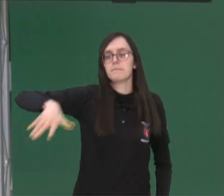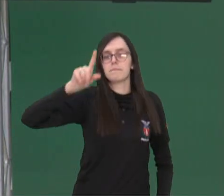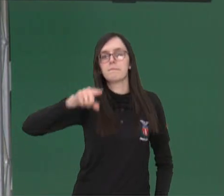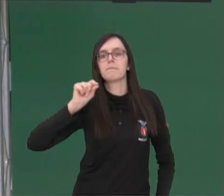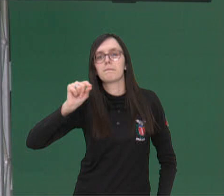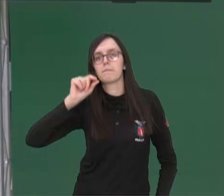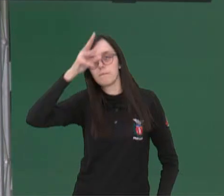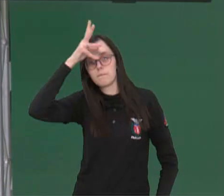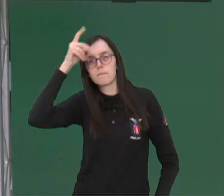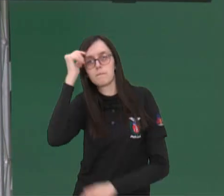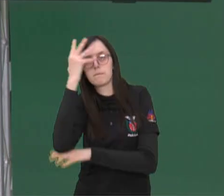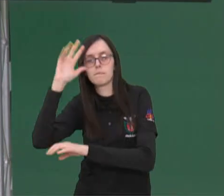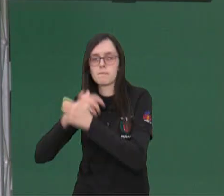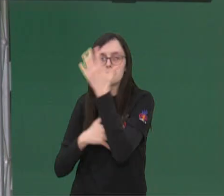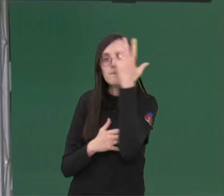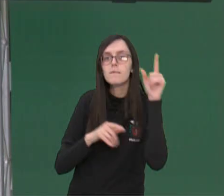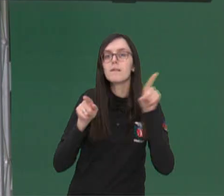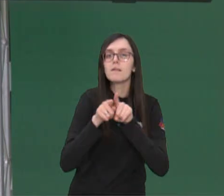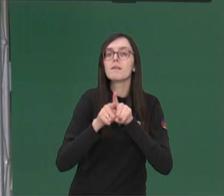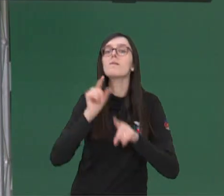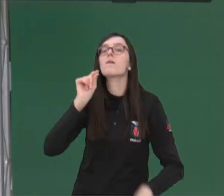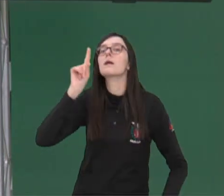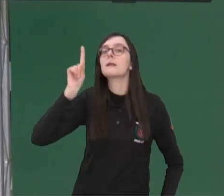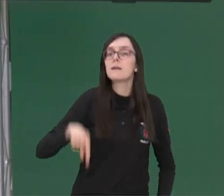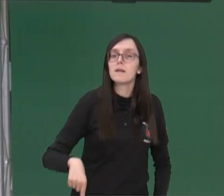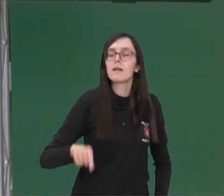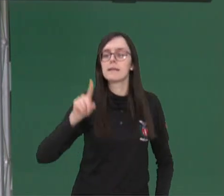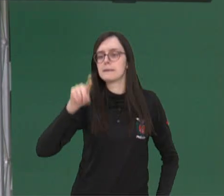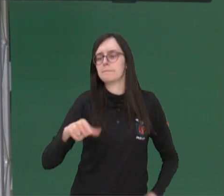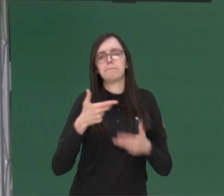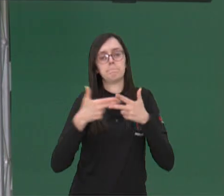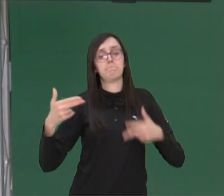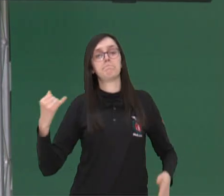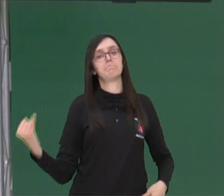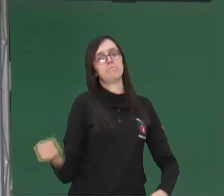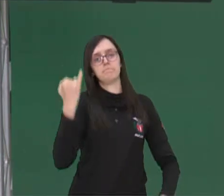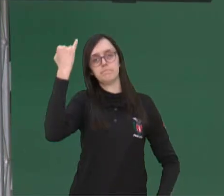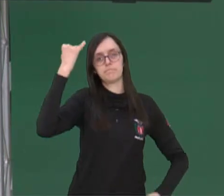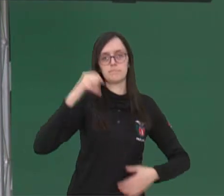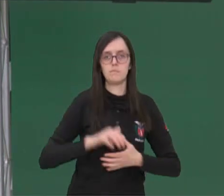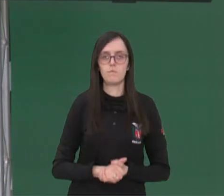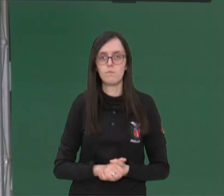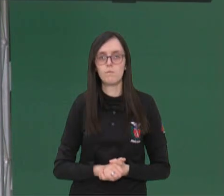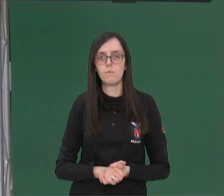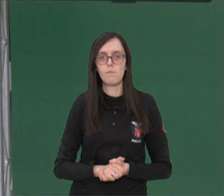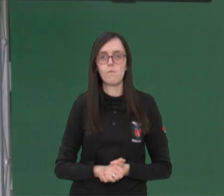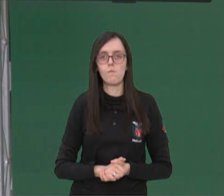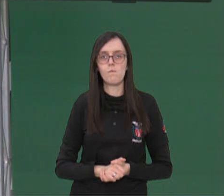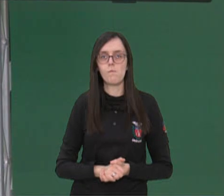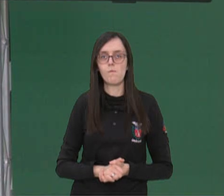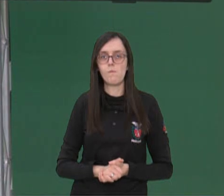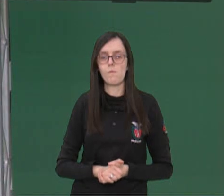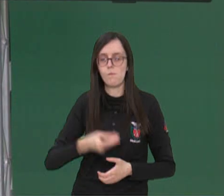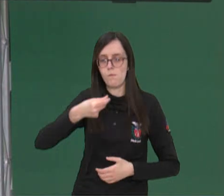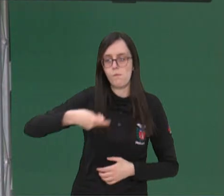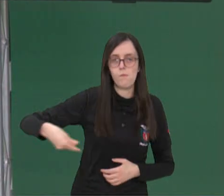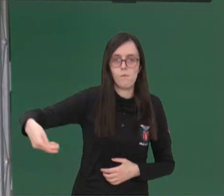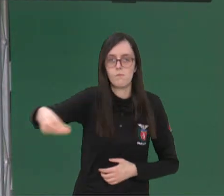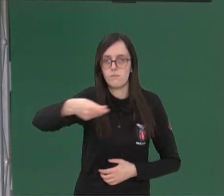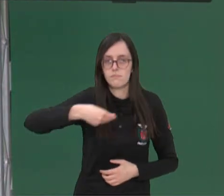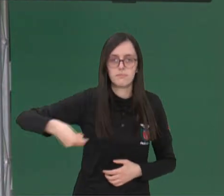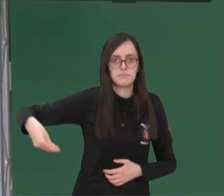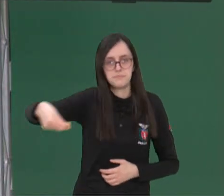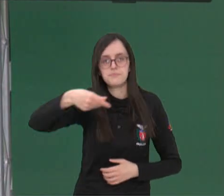bacia amazônica, também era já visto como algo muito importante. Então, drogas do sertão e o domínio